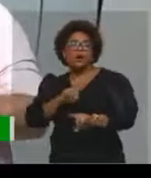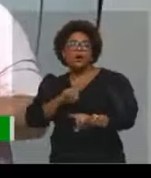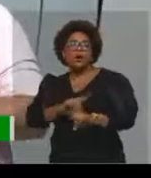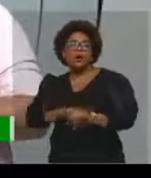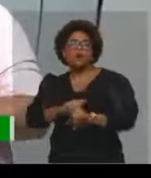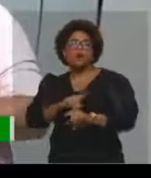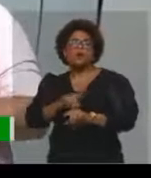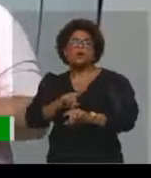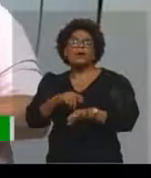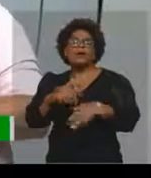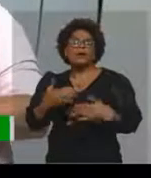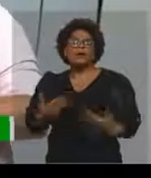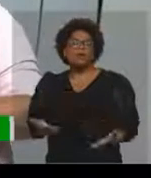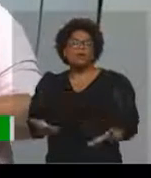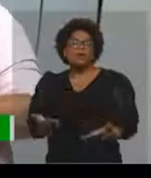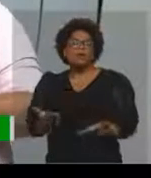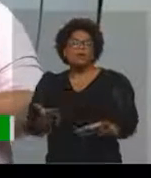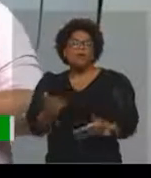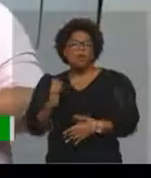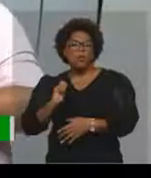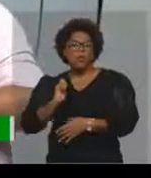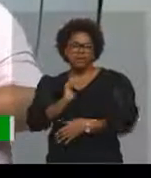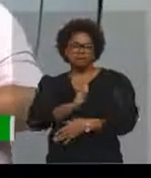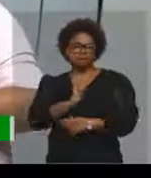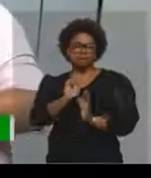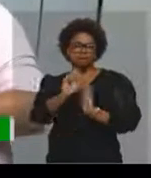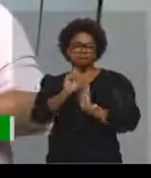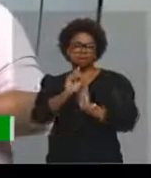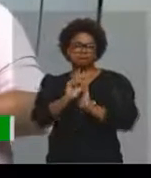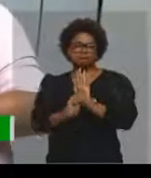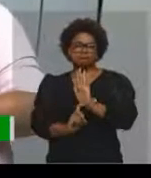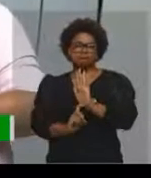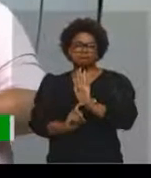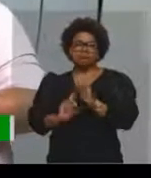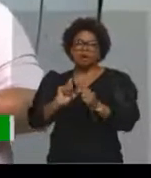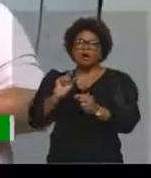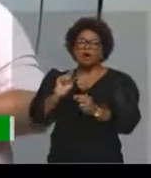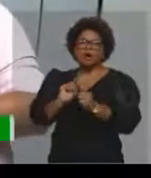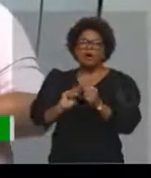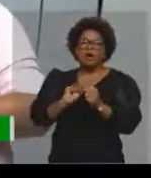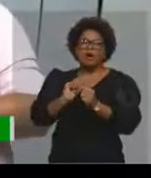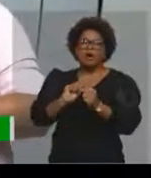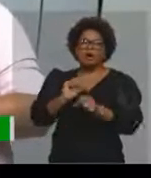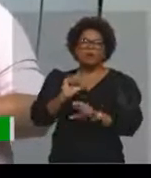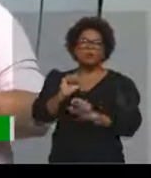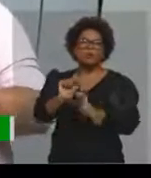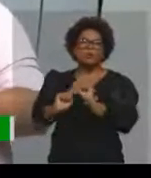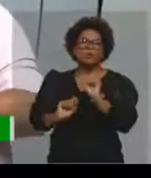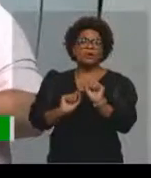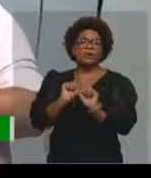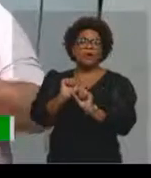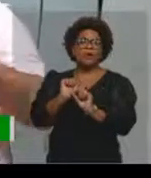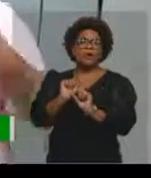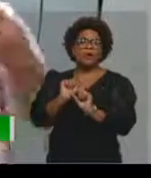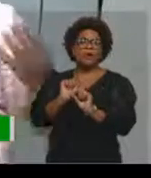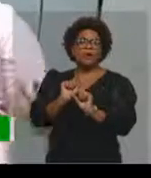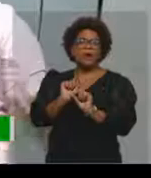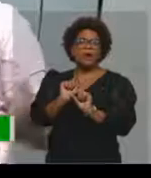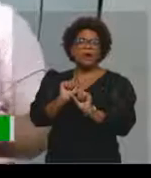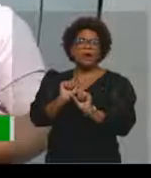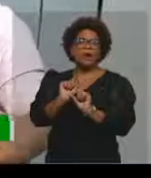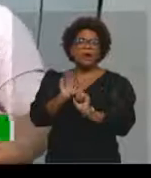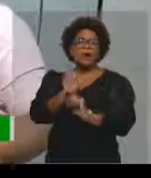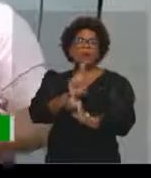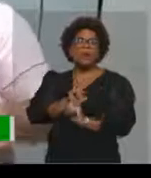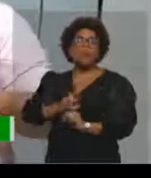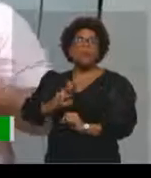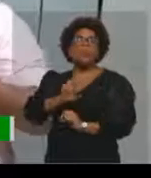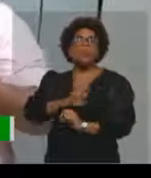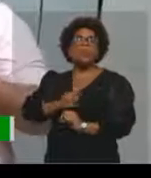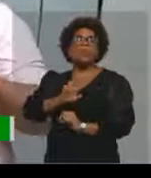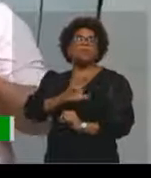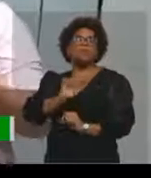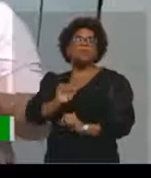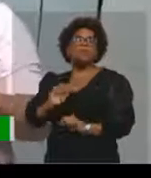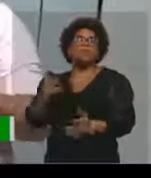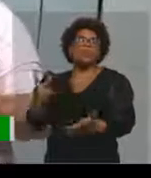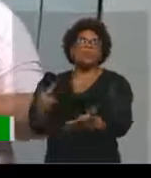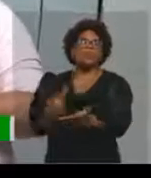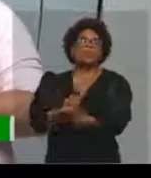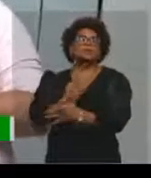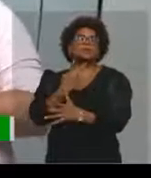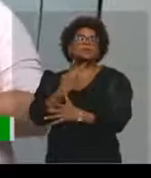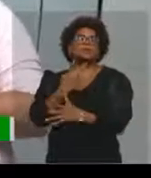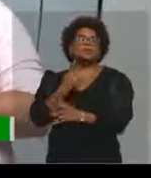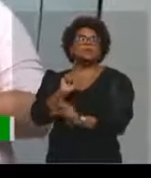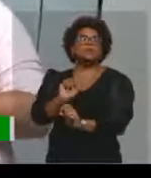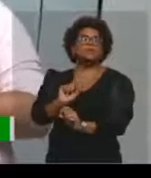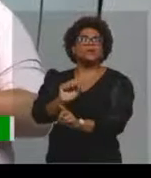né, os autores desses textos, eles vão construir estes textos com base naquilo que a